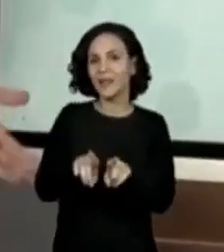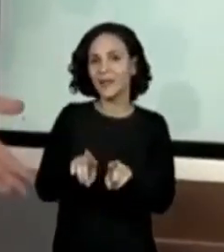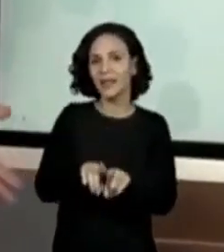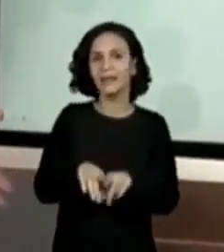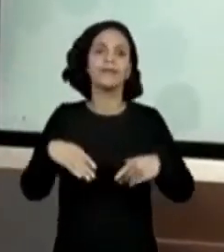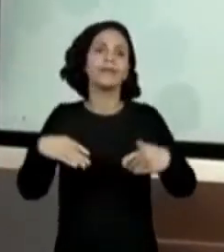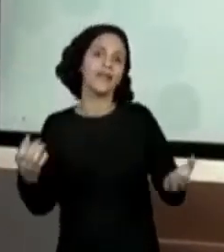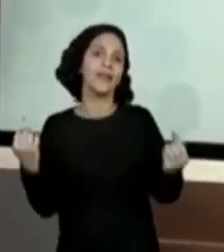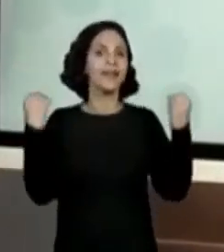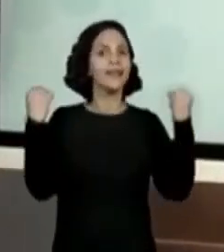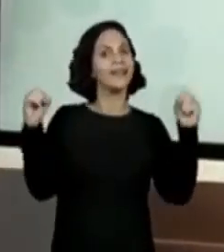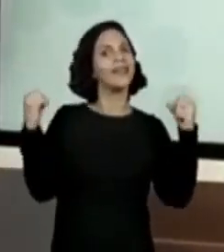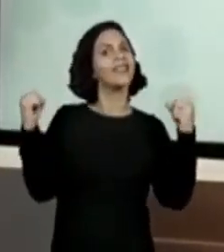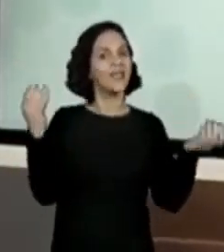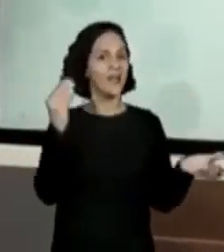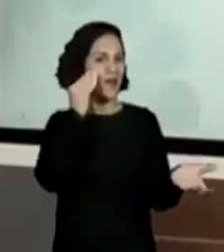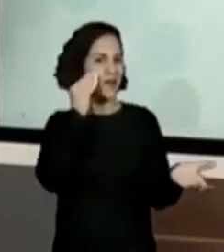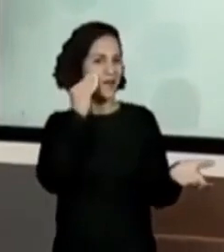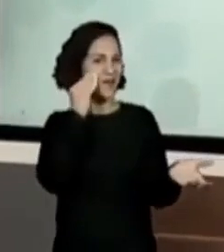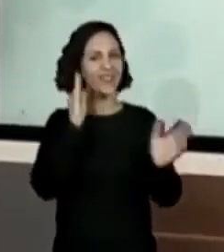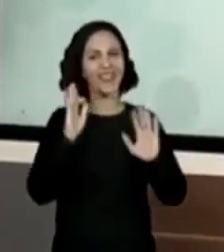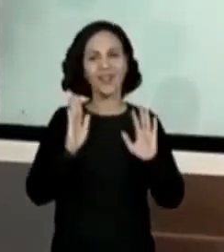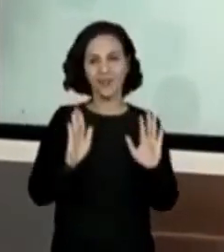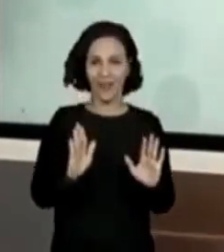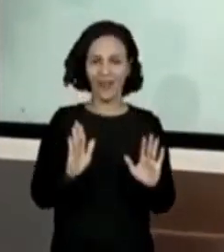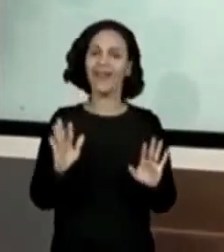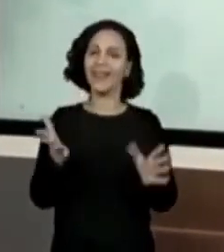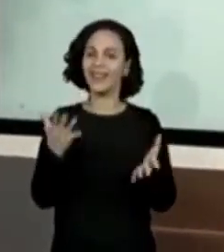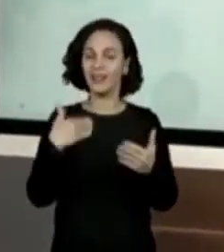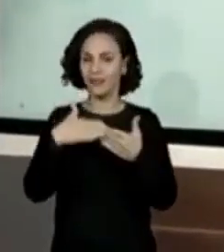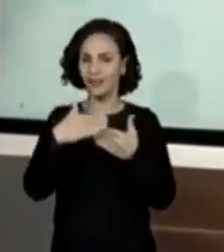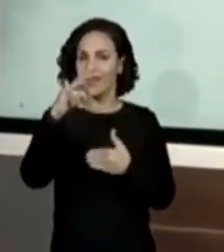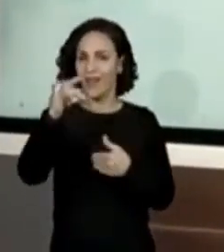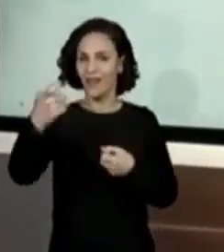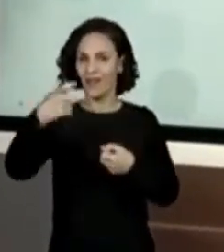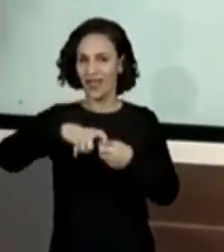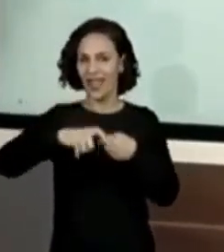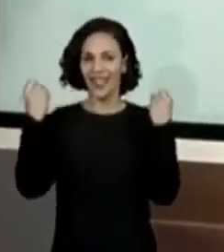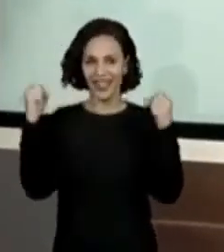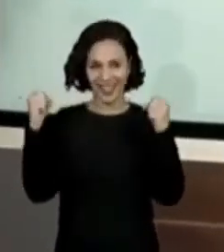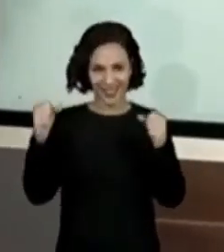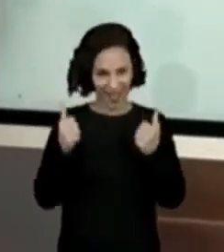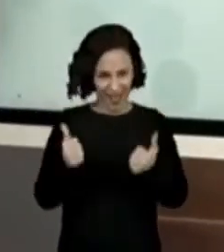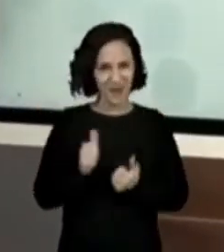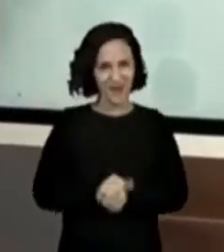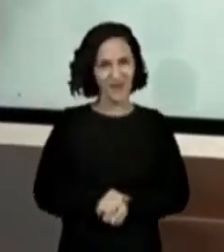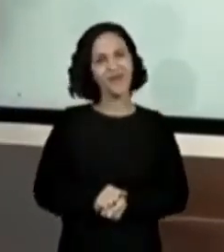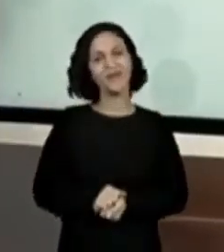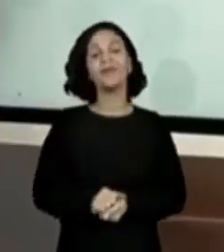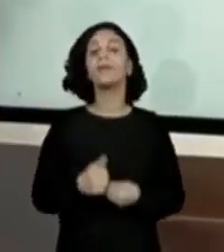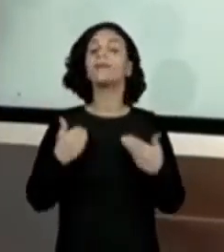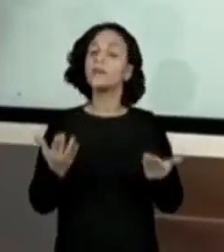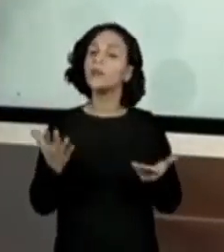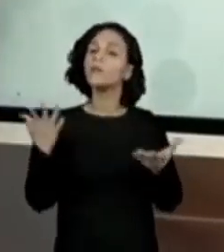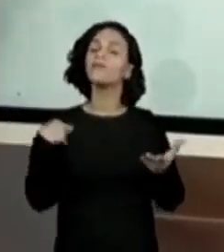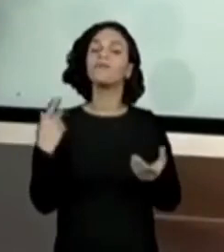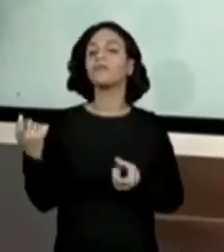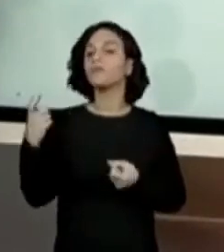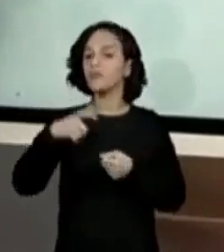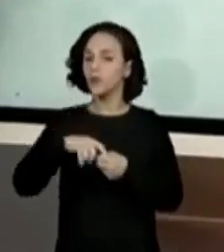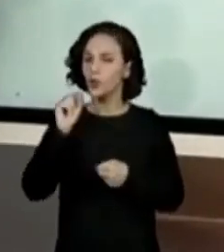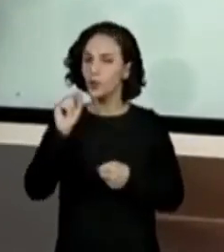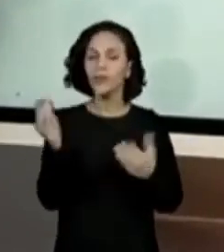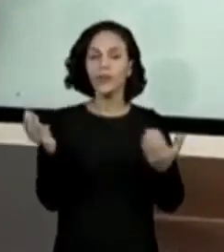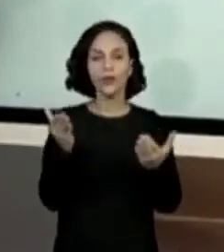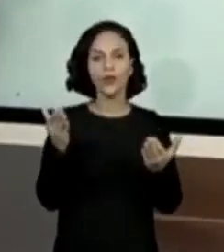de educação física, é claro. Mas daí volta daqui um tempinho, tá bom? Olha só, então, retomando. Hoje